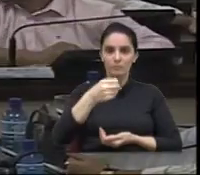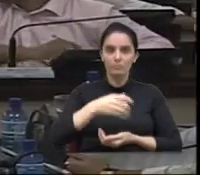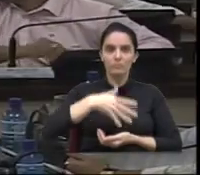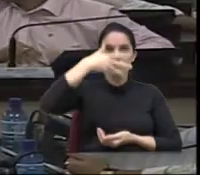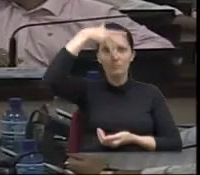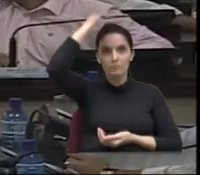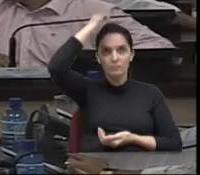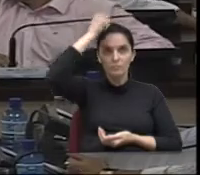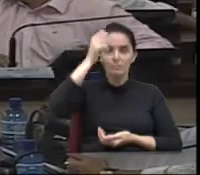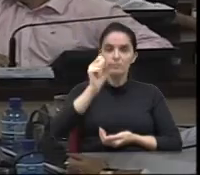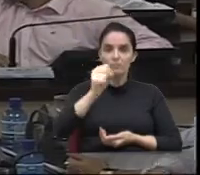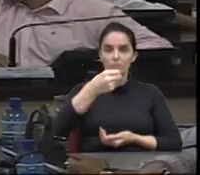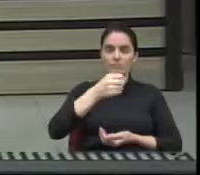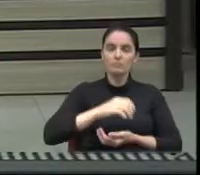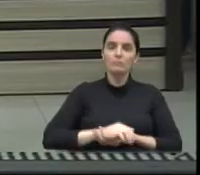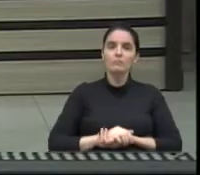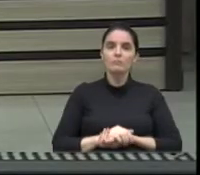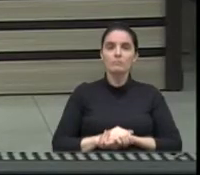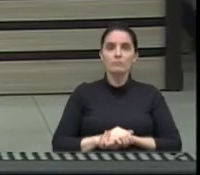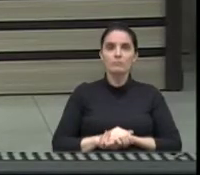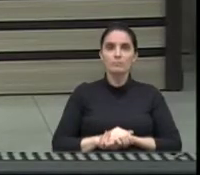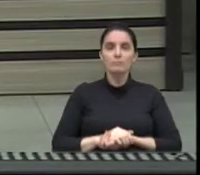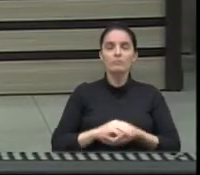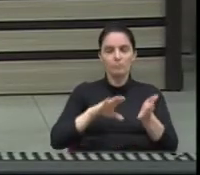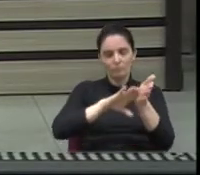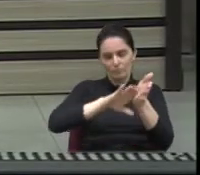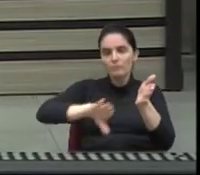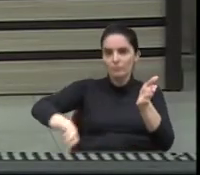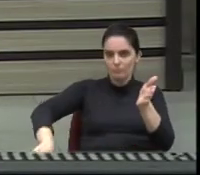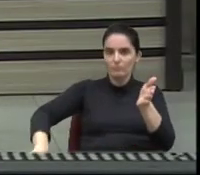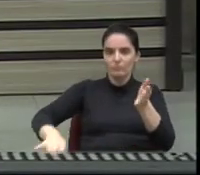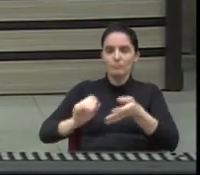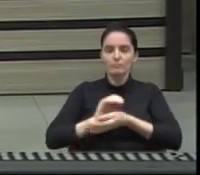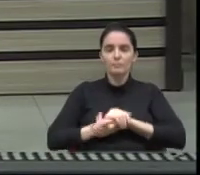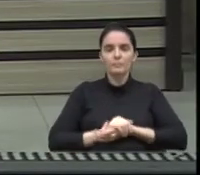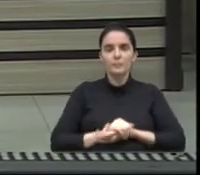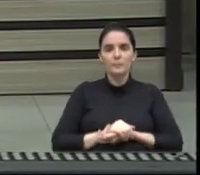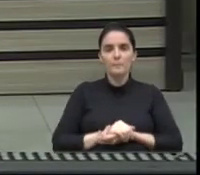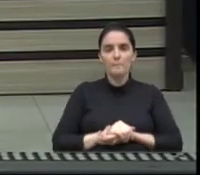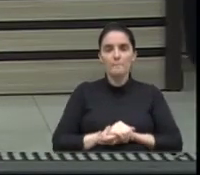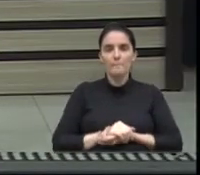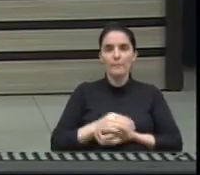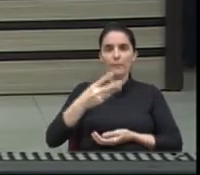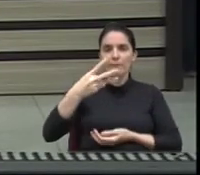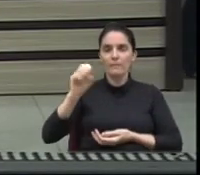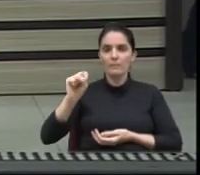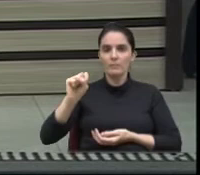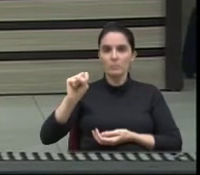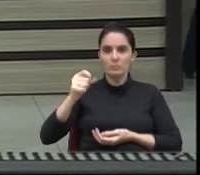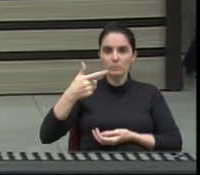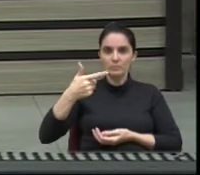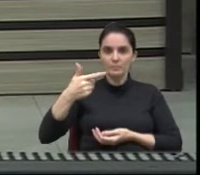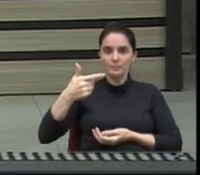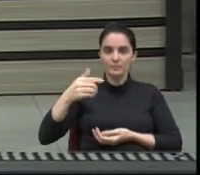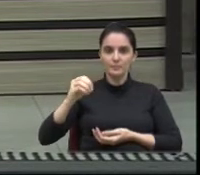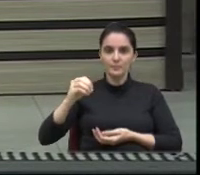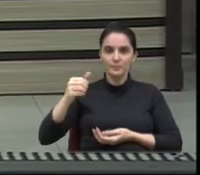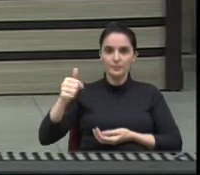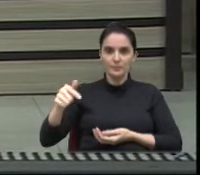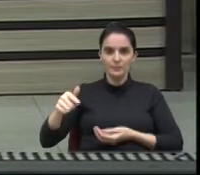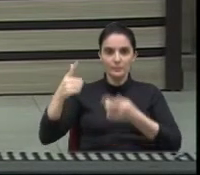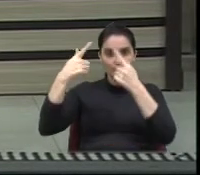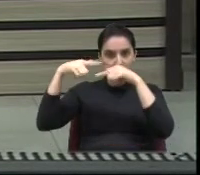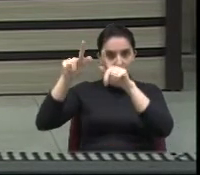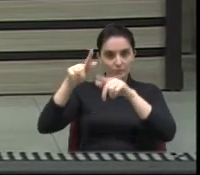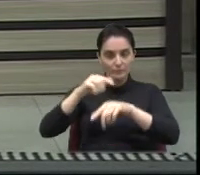Toninho Franco. Sim. Está retirada a moção. Moção 38/2017, moção de apelo ao